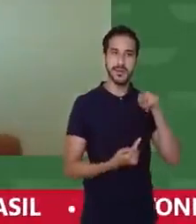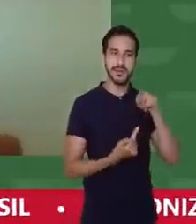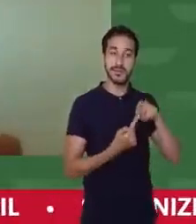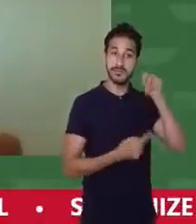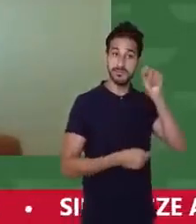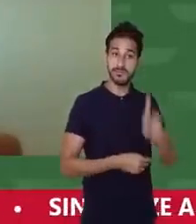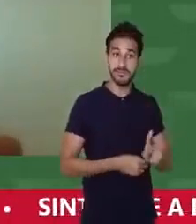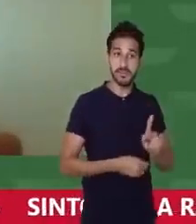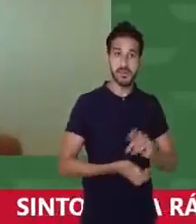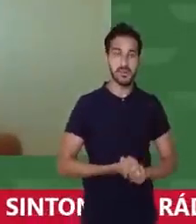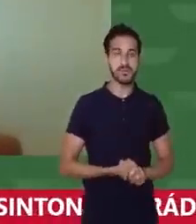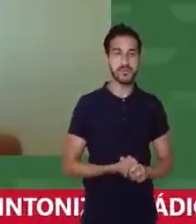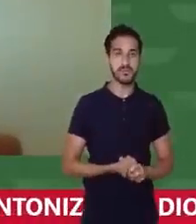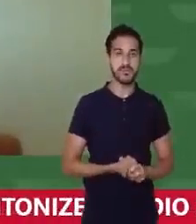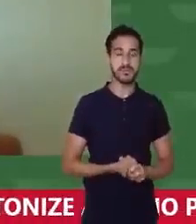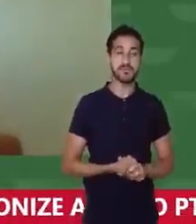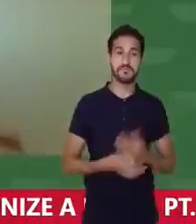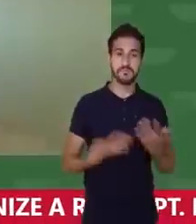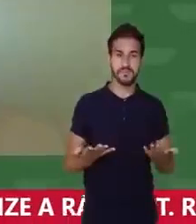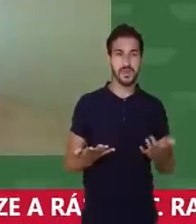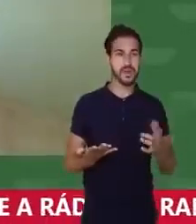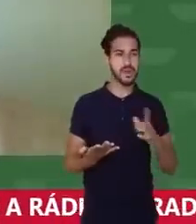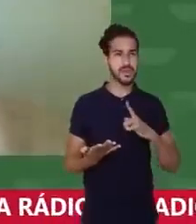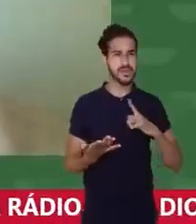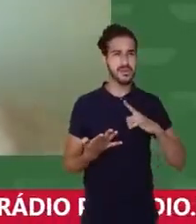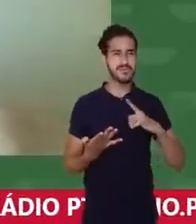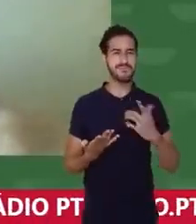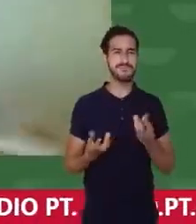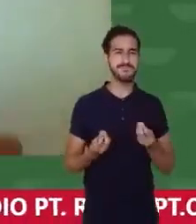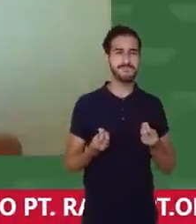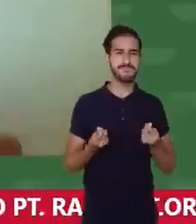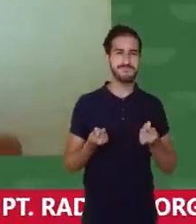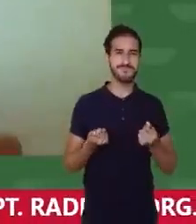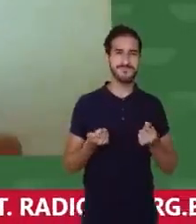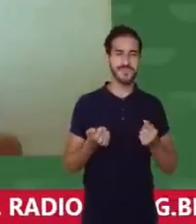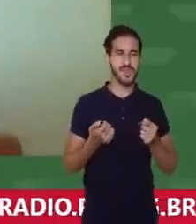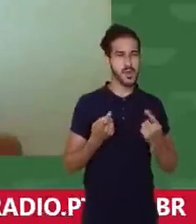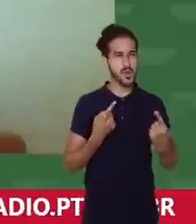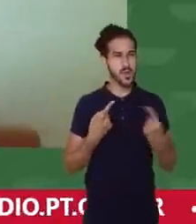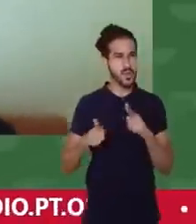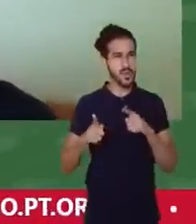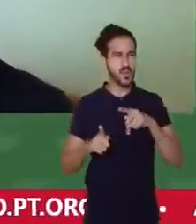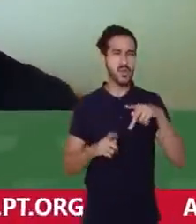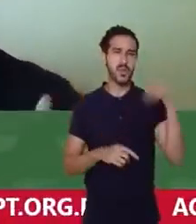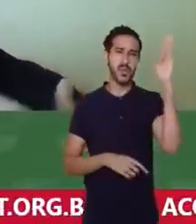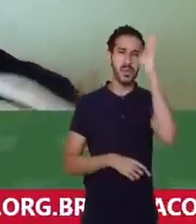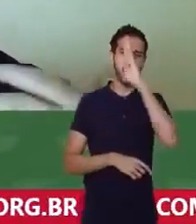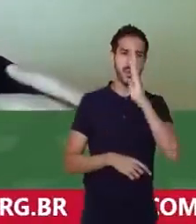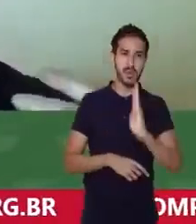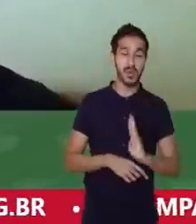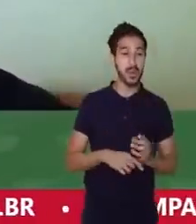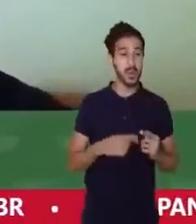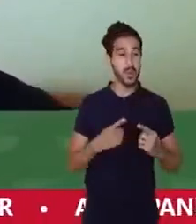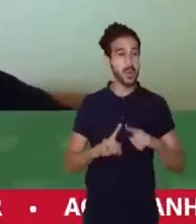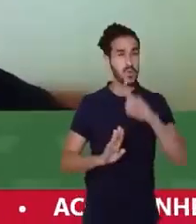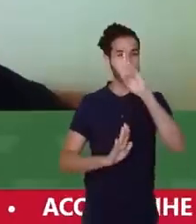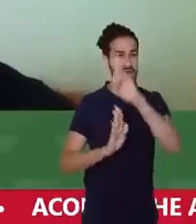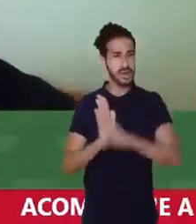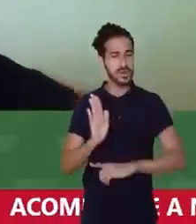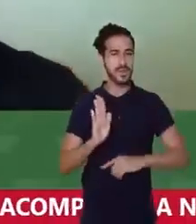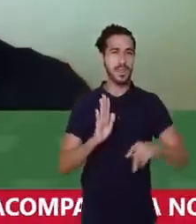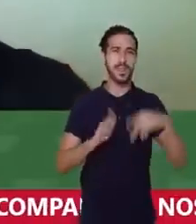aposentadoria. Então você tem todo um ataque ao Brasil, um ataque aos